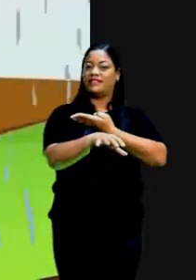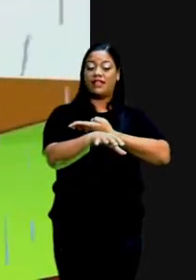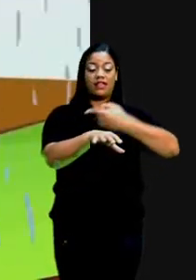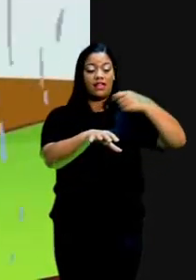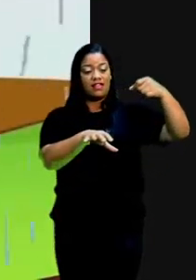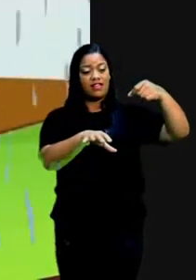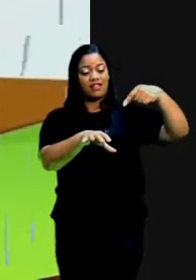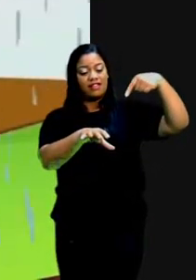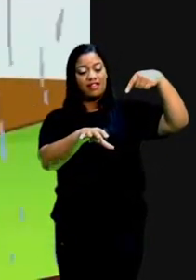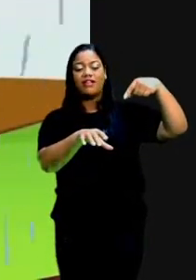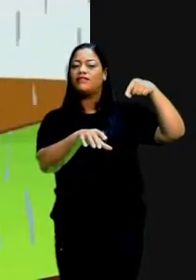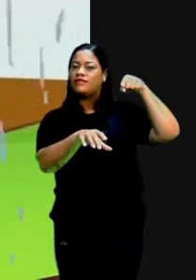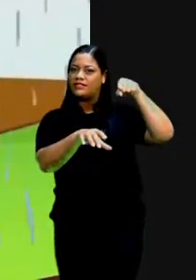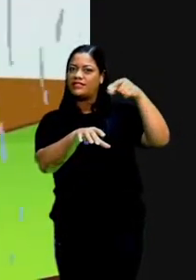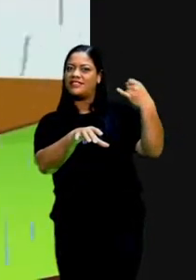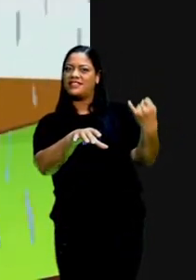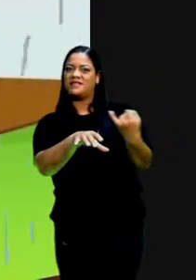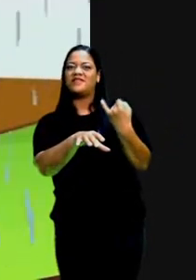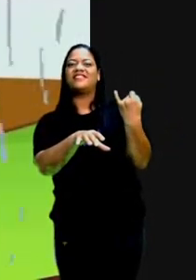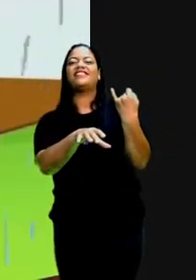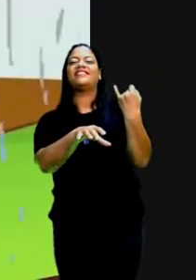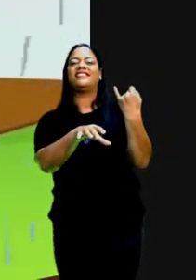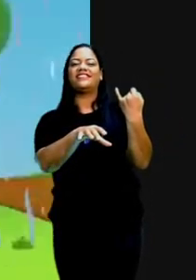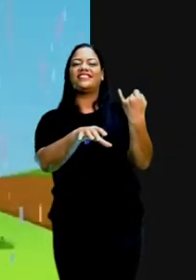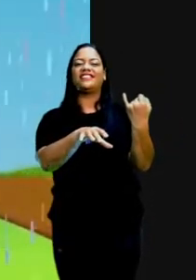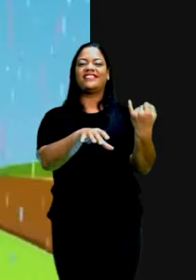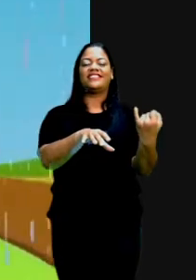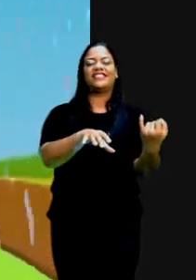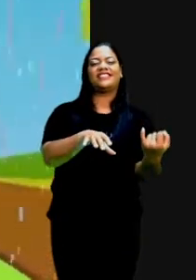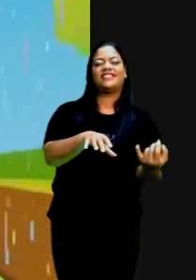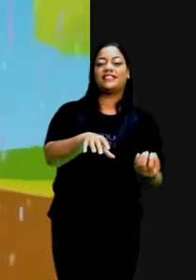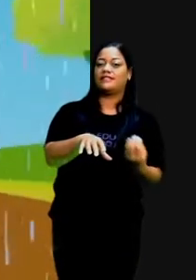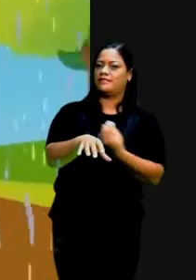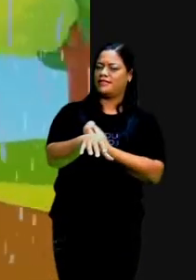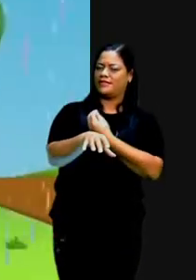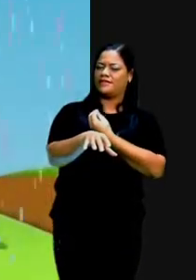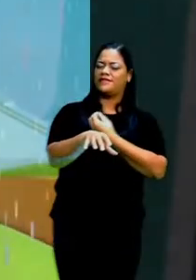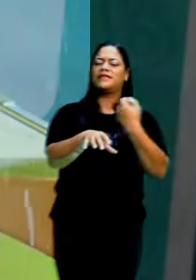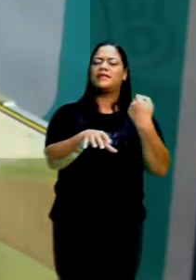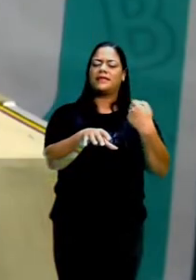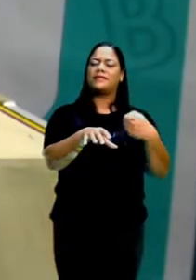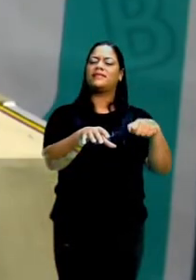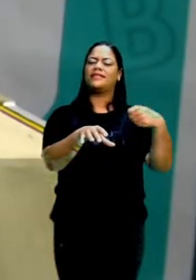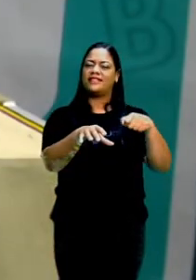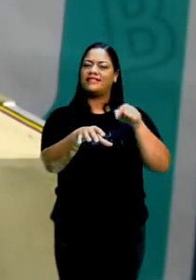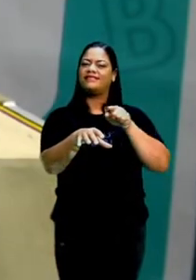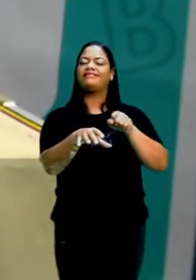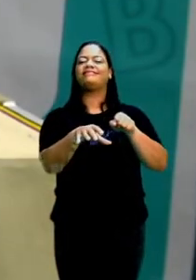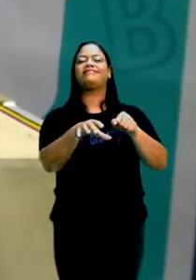Amiga gotinha, você é importante, pra viver preciso de ti.